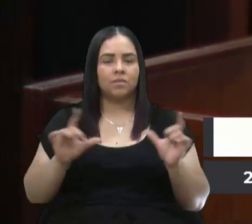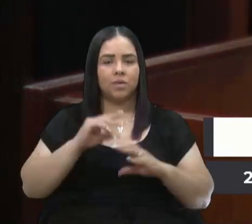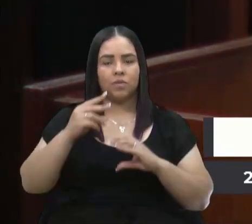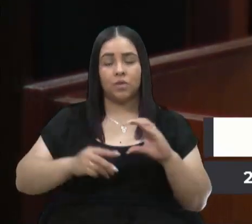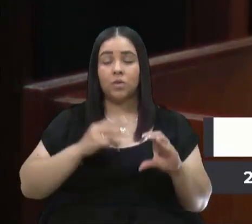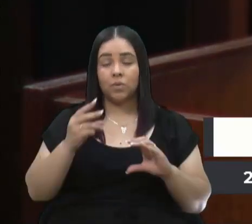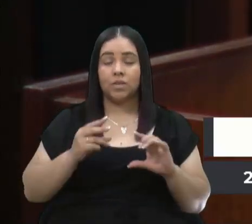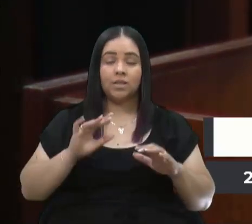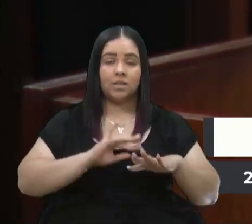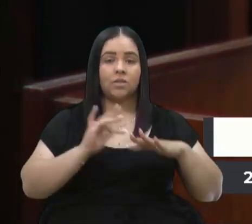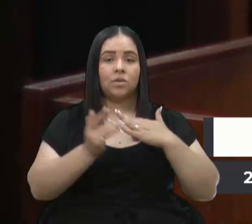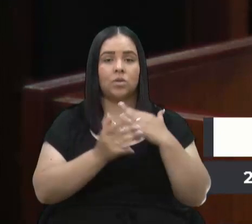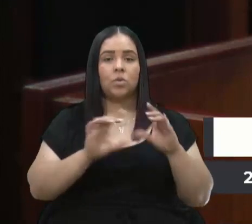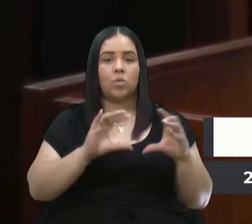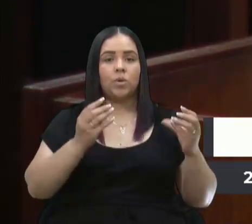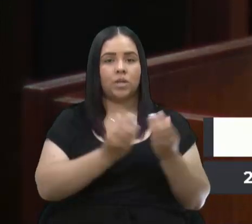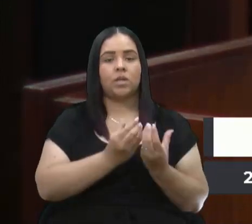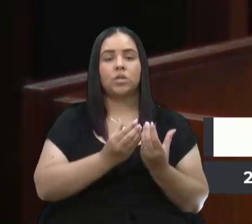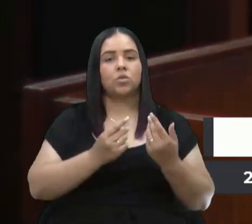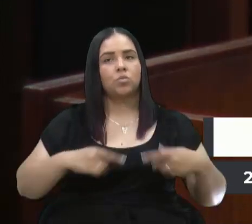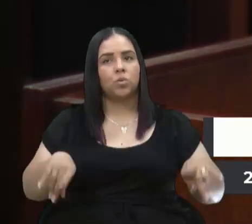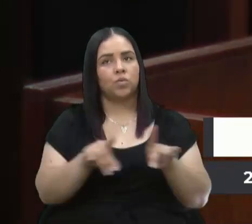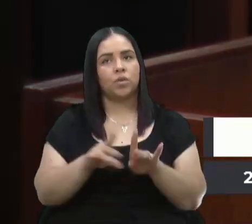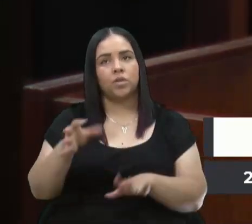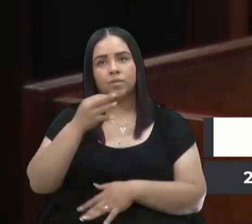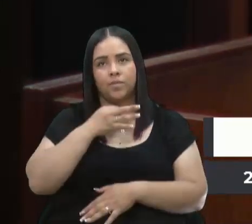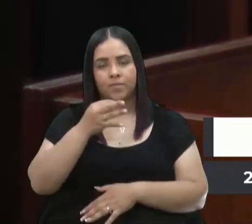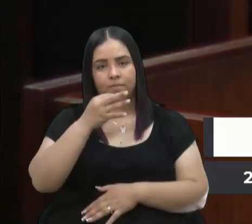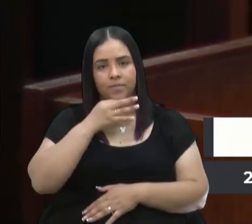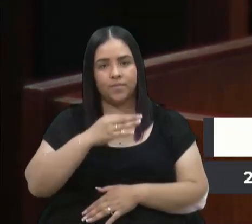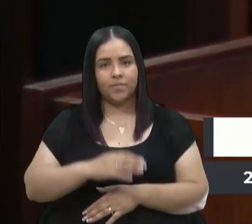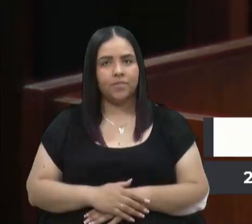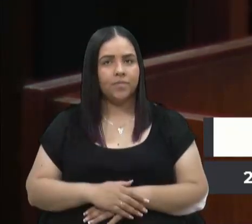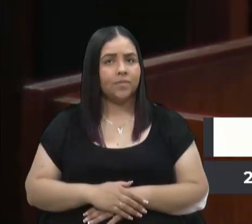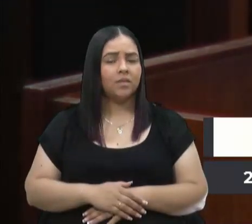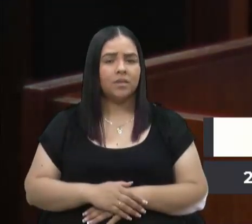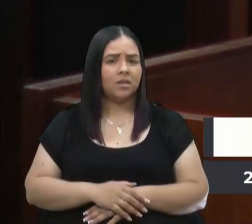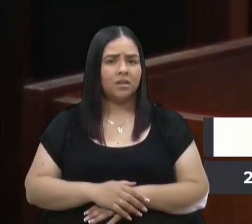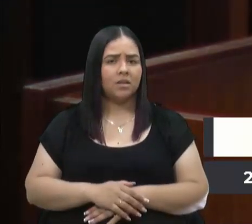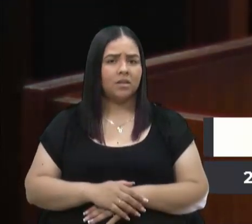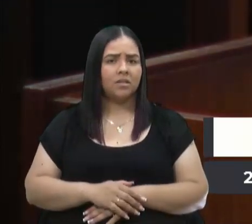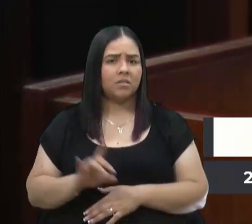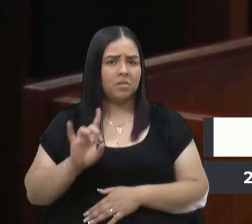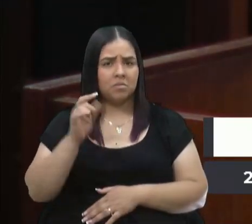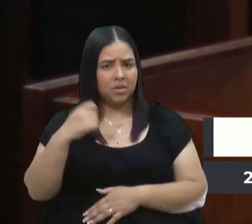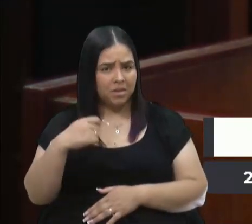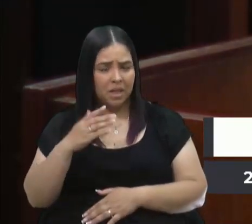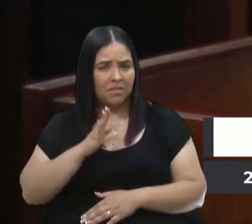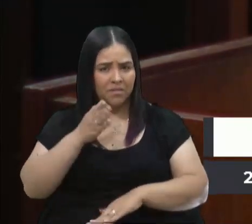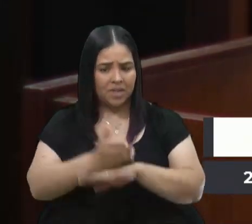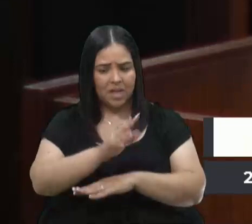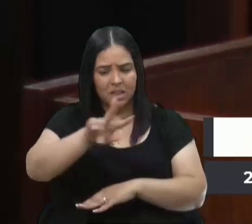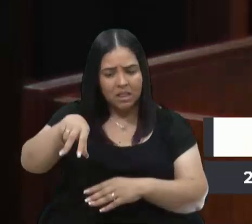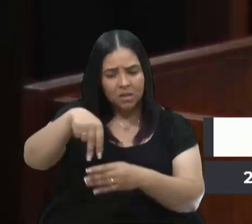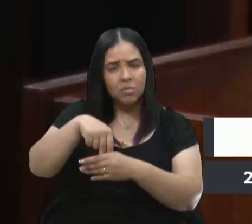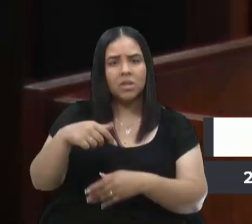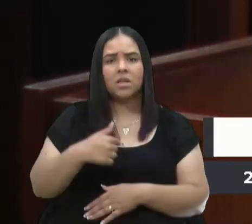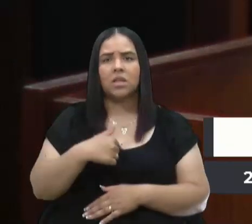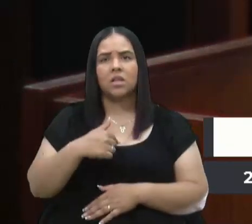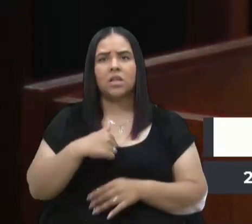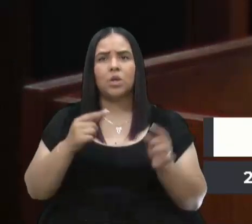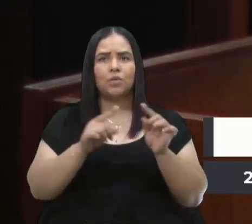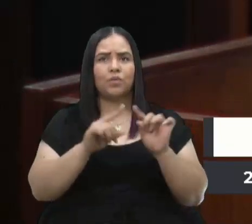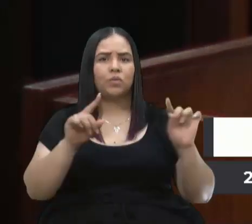ou seja, para a comunidade, para a população de Caxias do Sul, que é desnecessário vir aqui para essa tribuna para dizer que eu fui